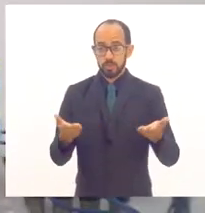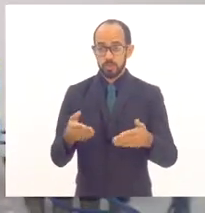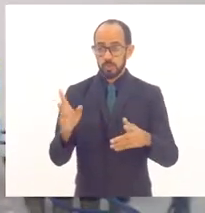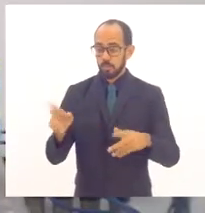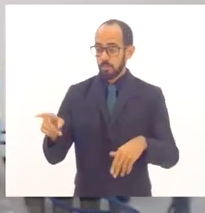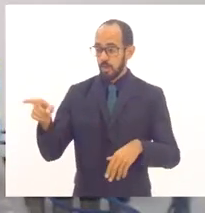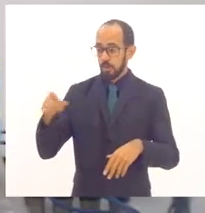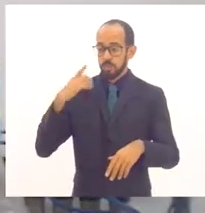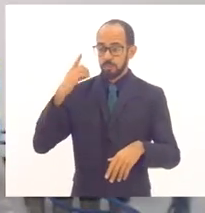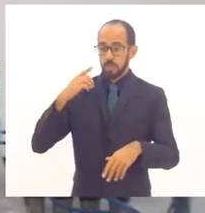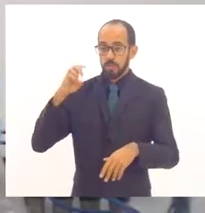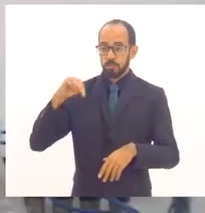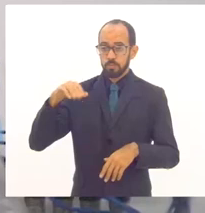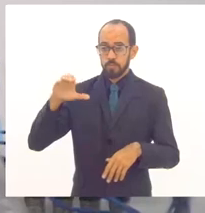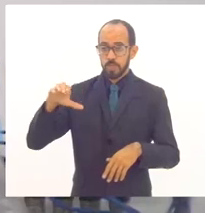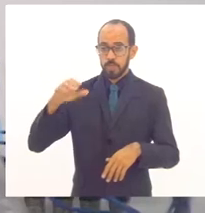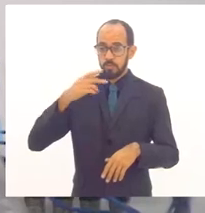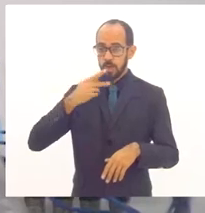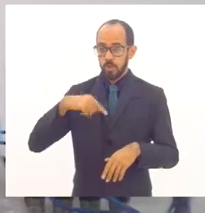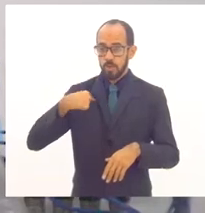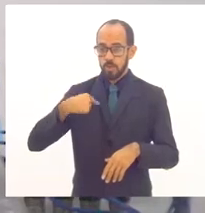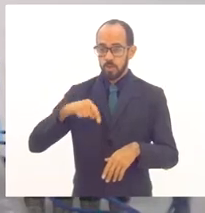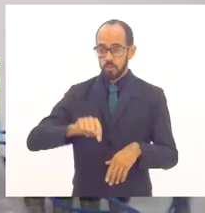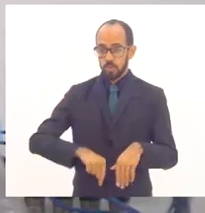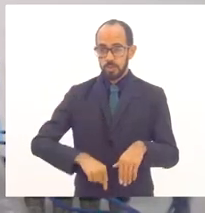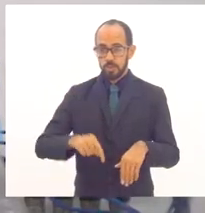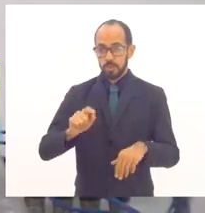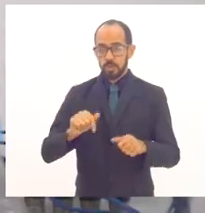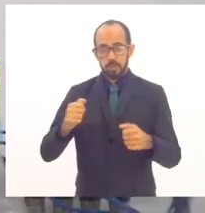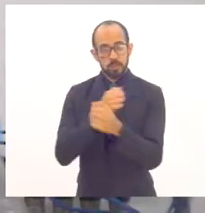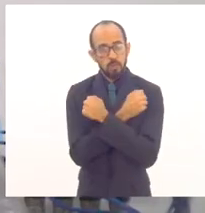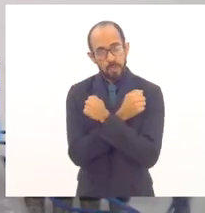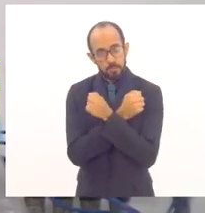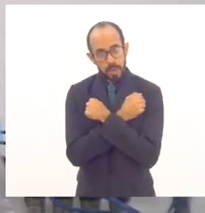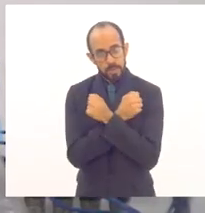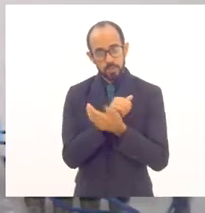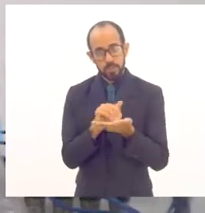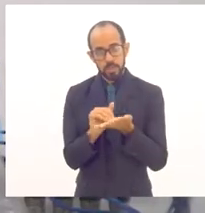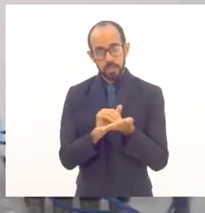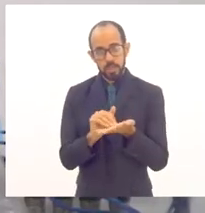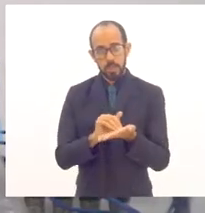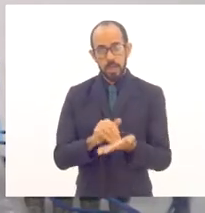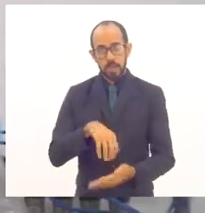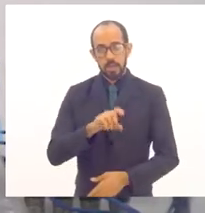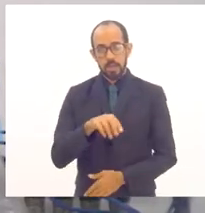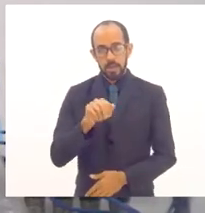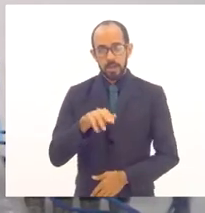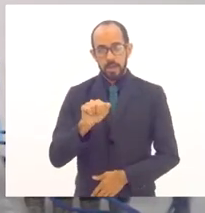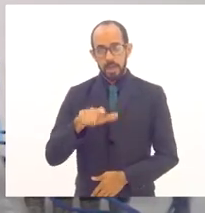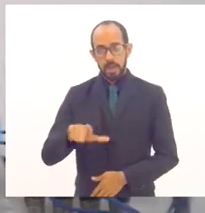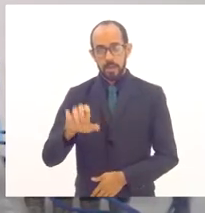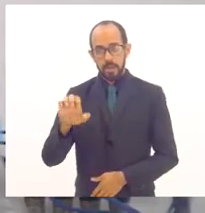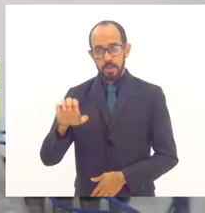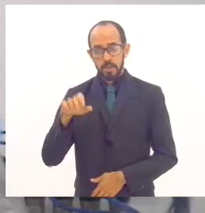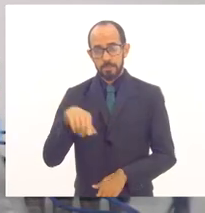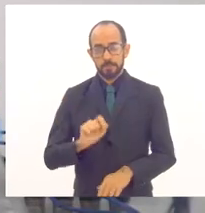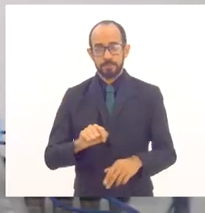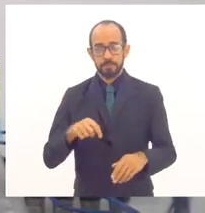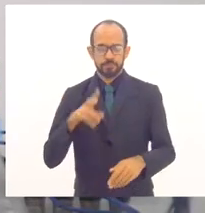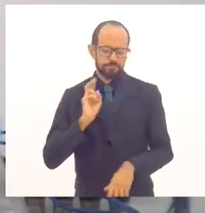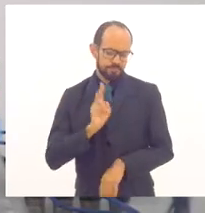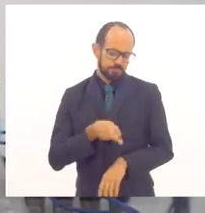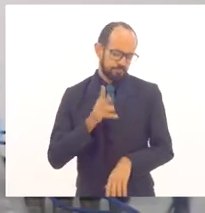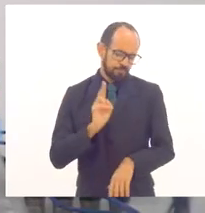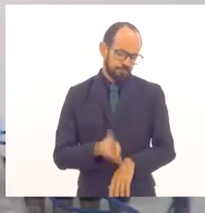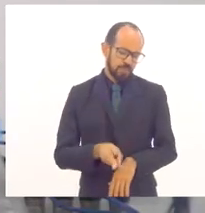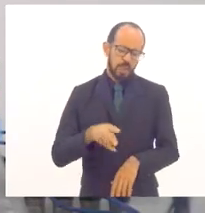deputado Carlos Mink falou aqui, eu estou aqui também trazendo um abraço para vocês, da secretária Daniele Barros, né, que tem sido assim, uma